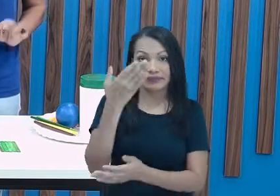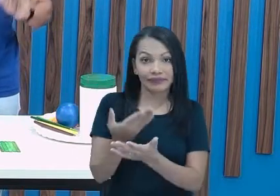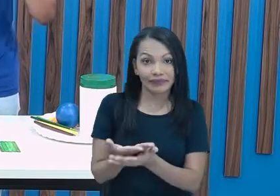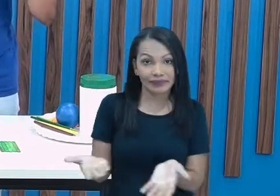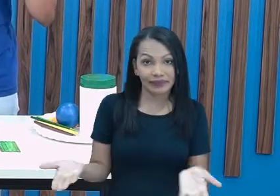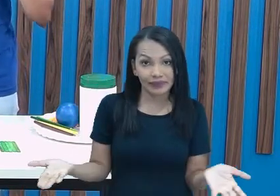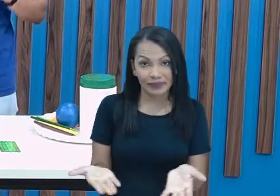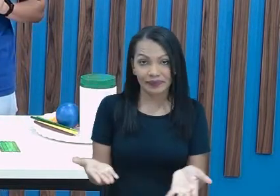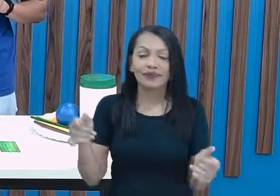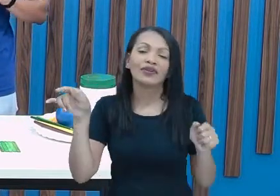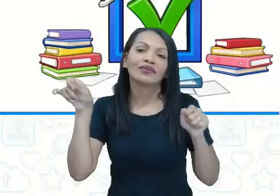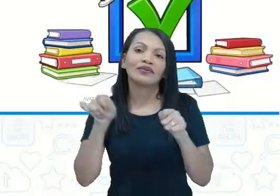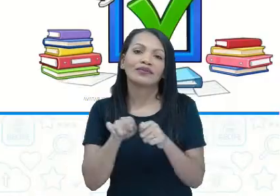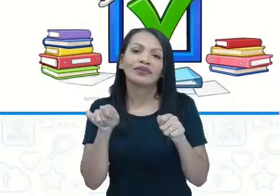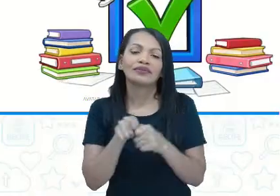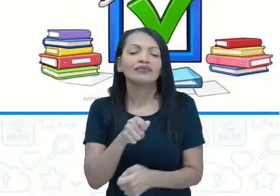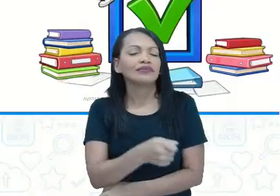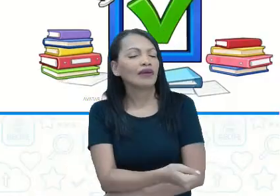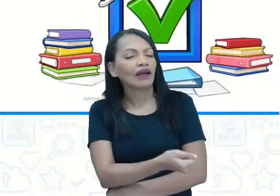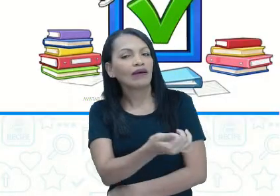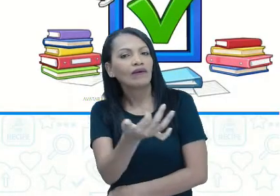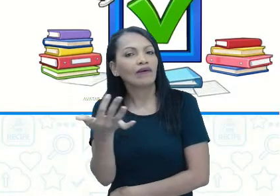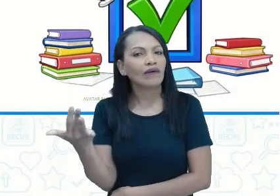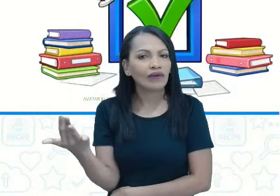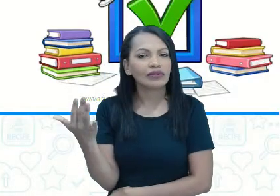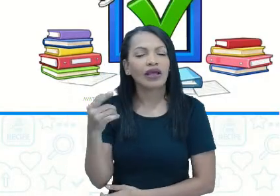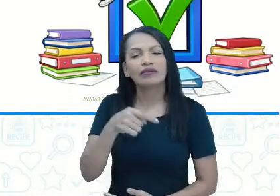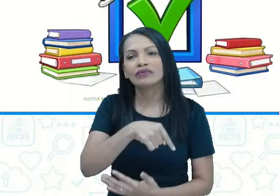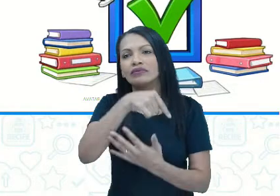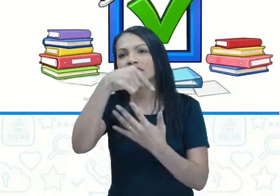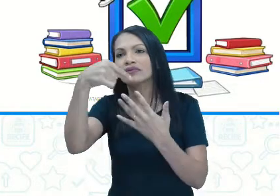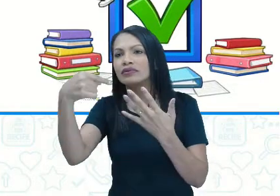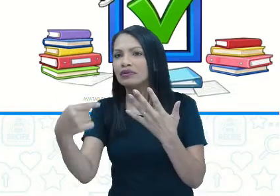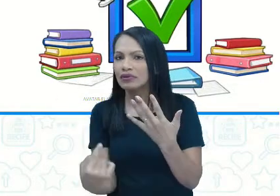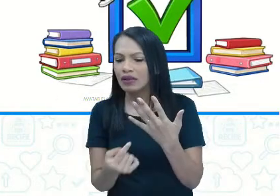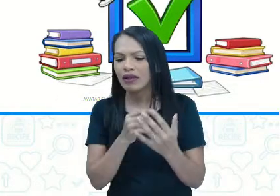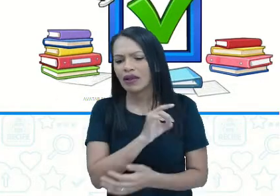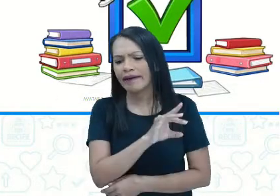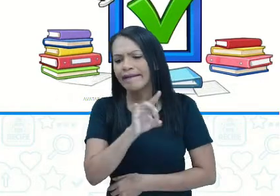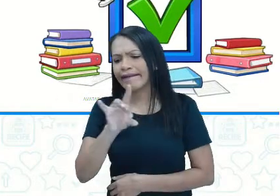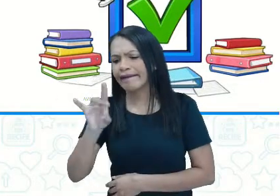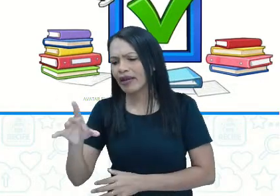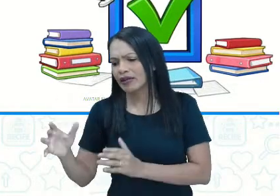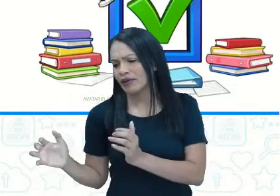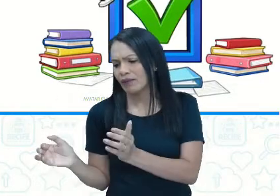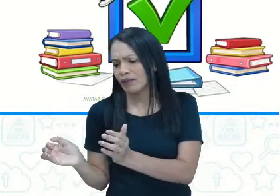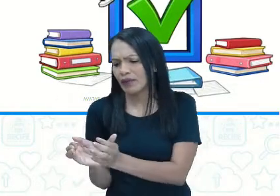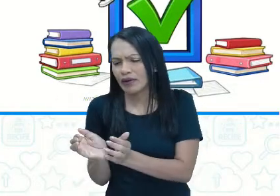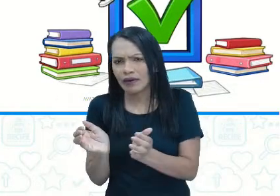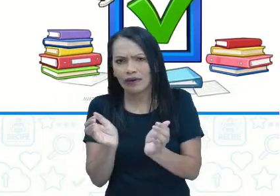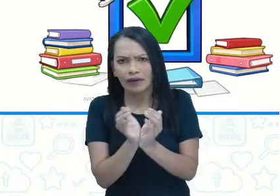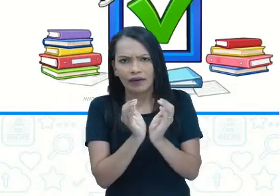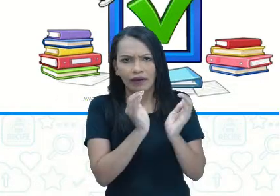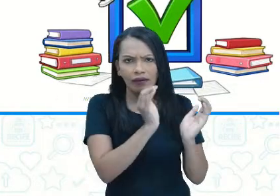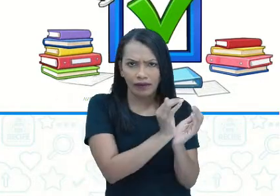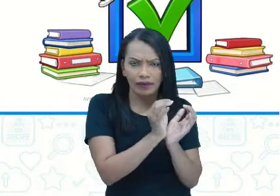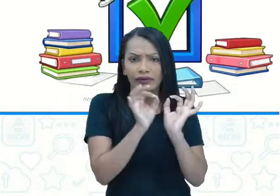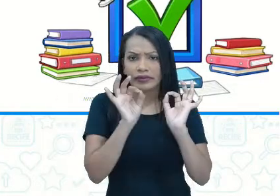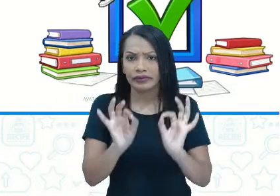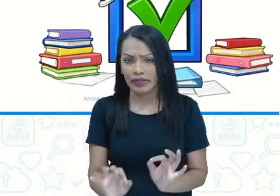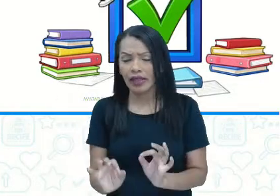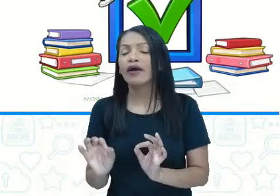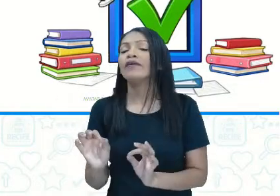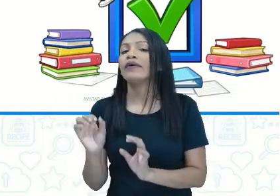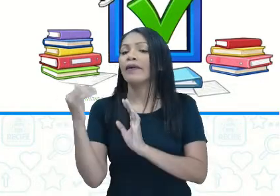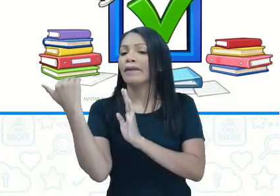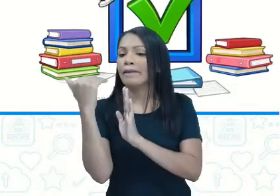hoje. Realizamos a contagem de elementos em cada coleção, tá certo? A gente fez esse processo